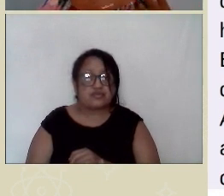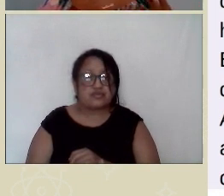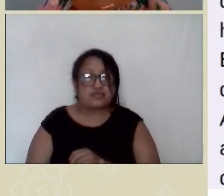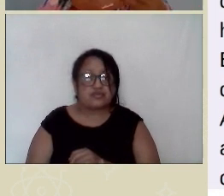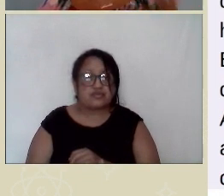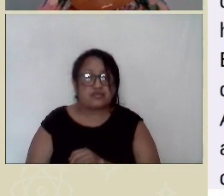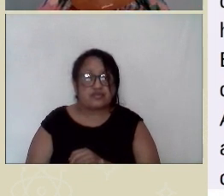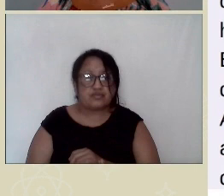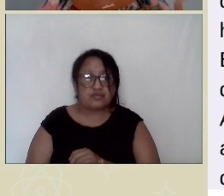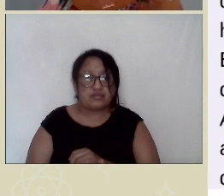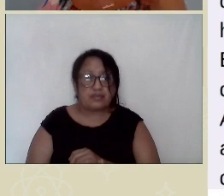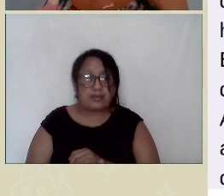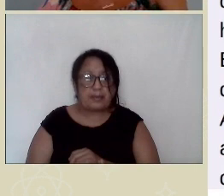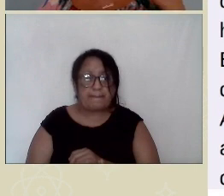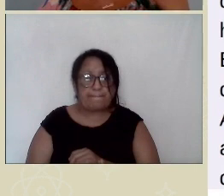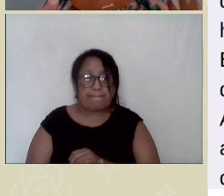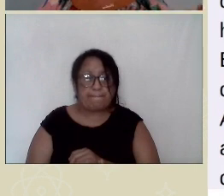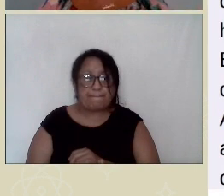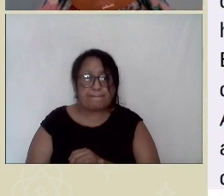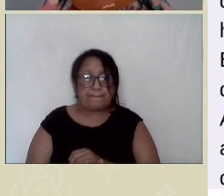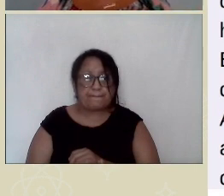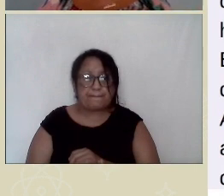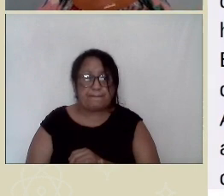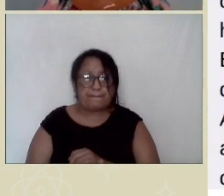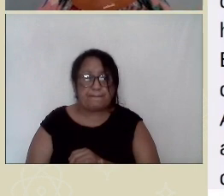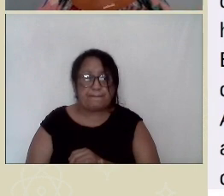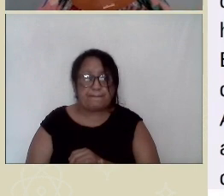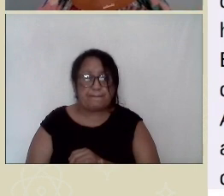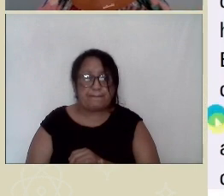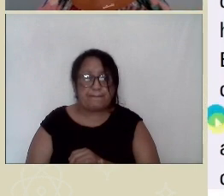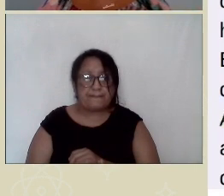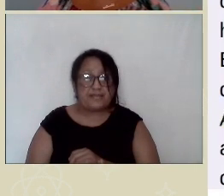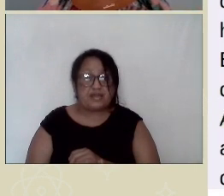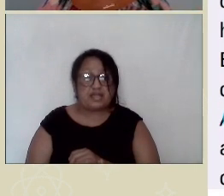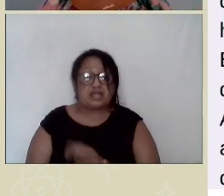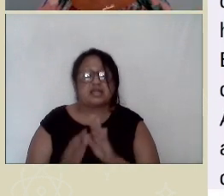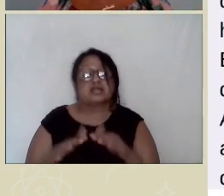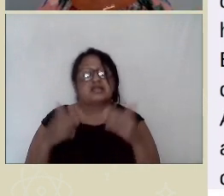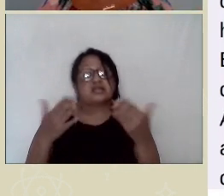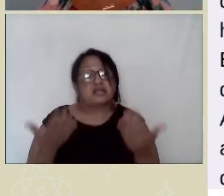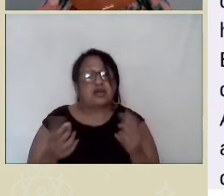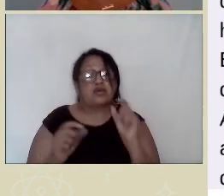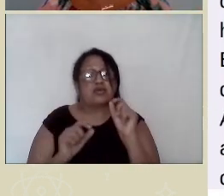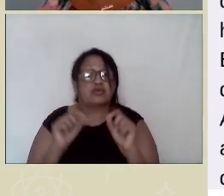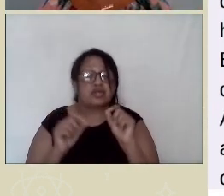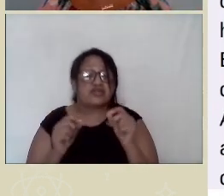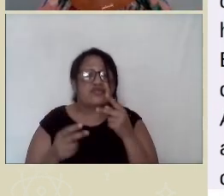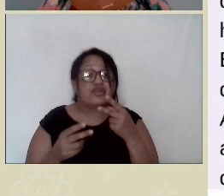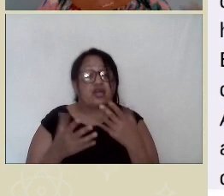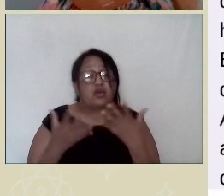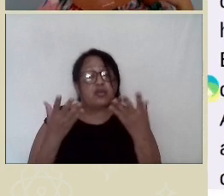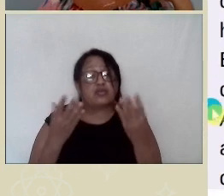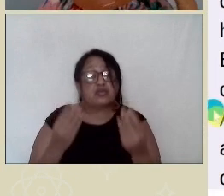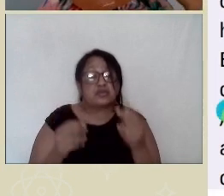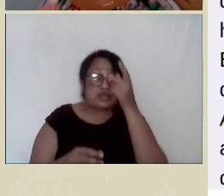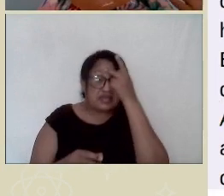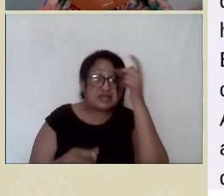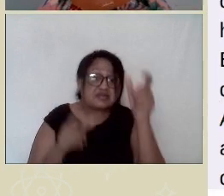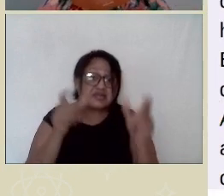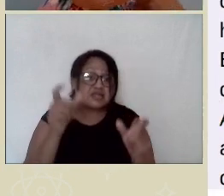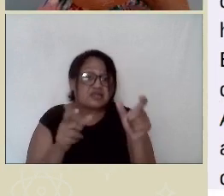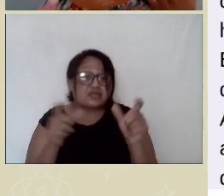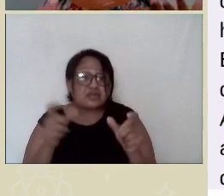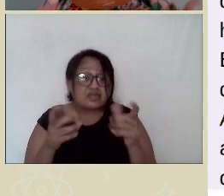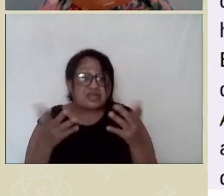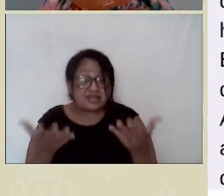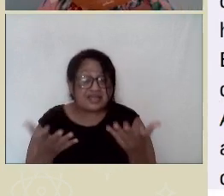originalmente com esse grupo relativamente pequeno de atores então aunque muitas pessoas né então ainda que